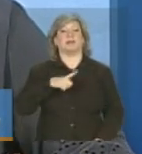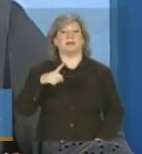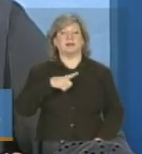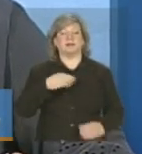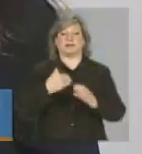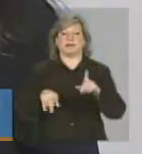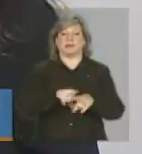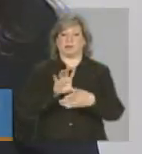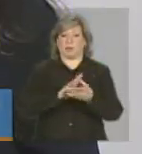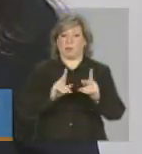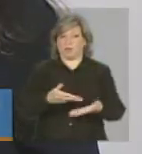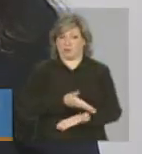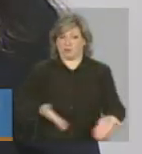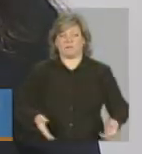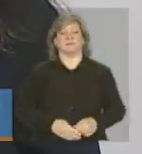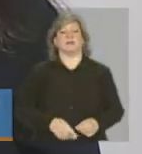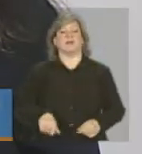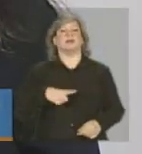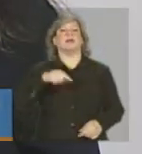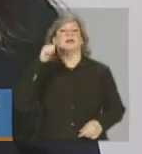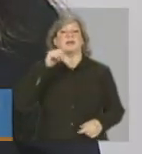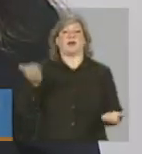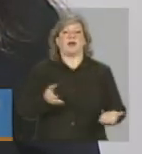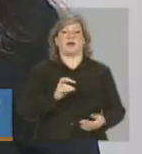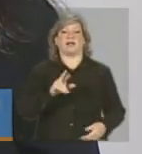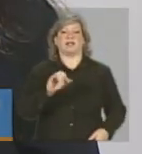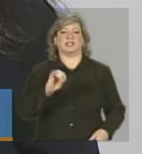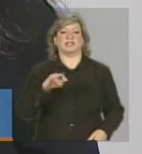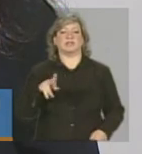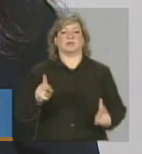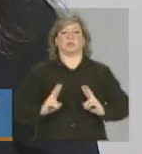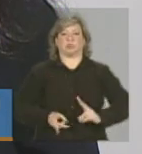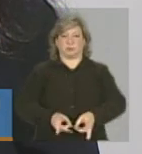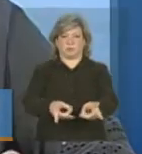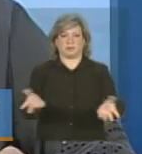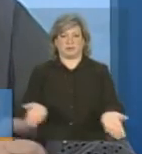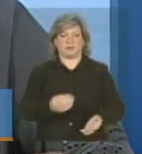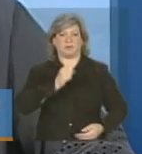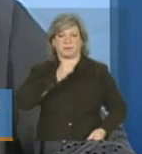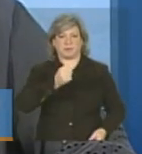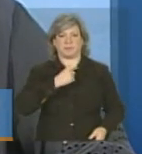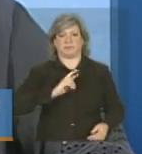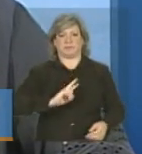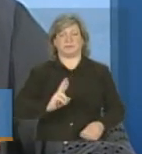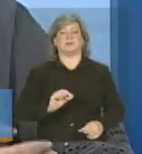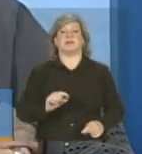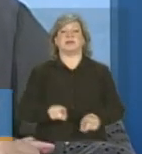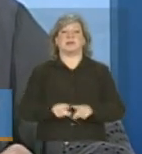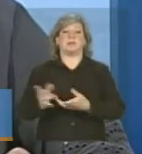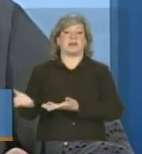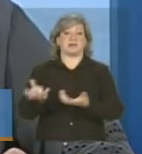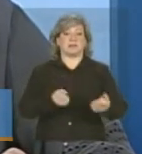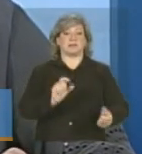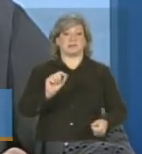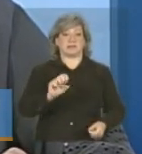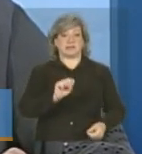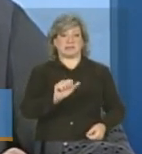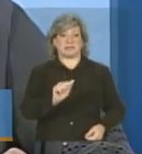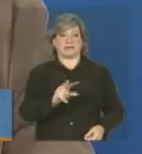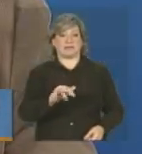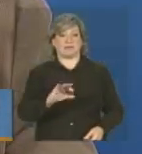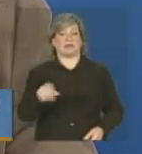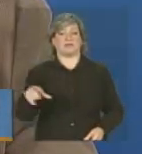da Cristina Marques, da Coordenação Geral de Serviços de Vigilância Social. E recebemos também Sávio Abranches,